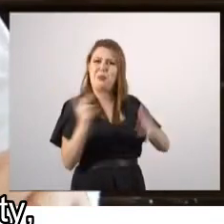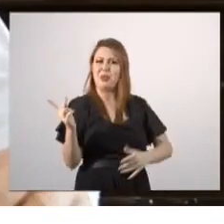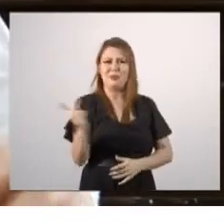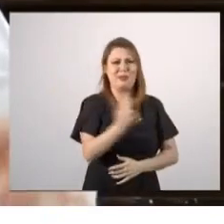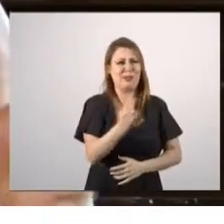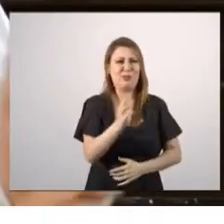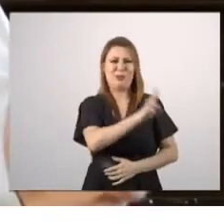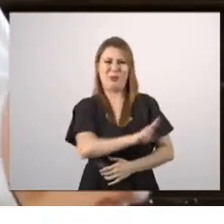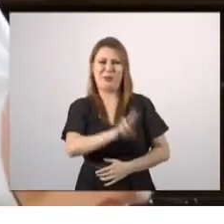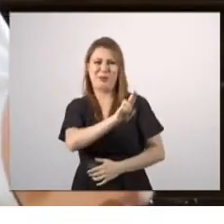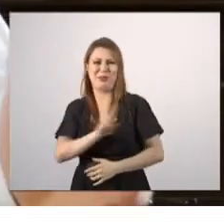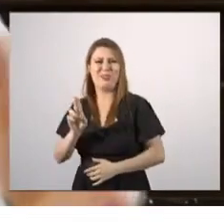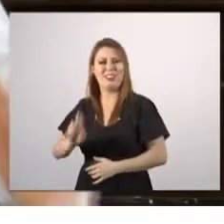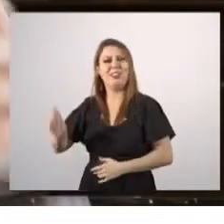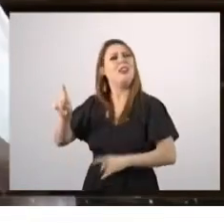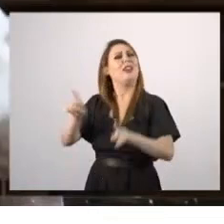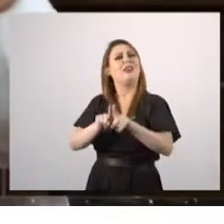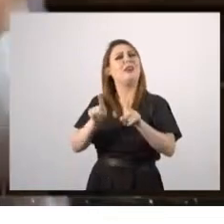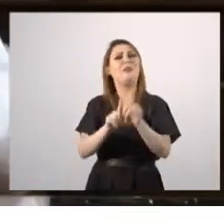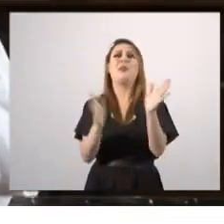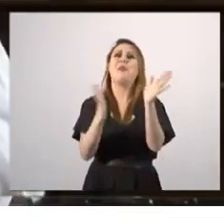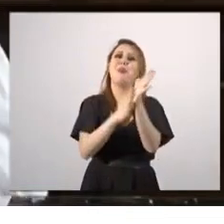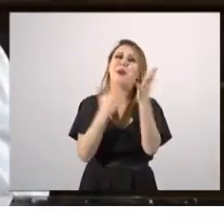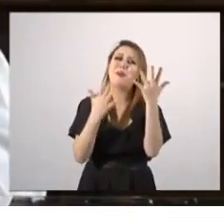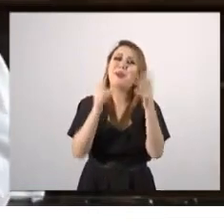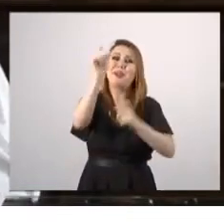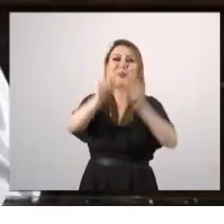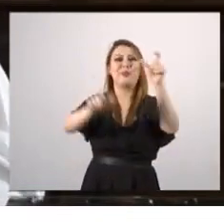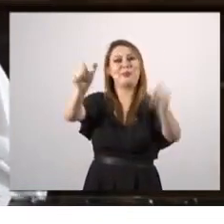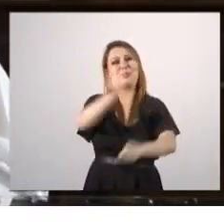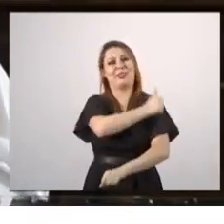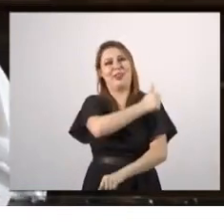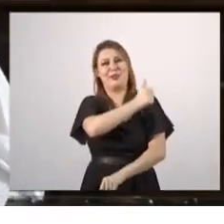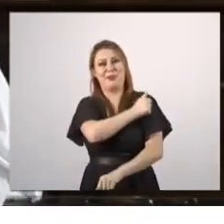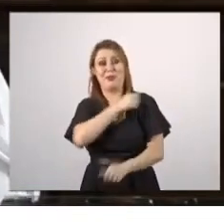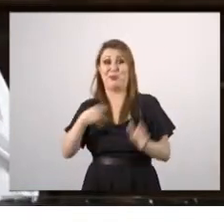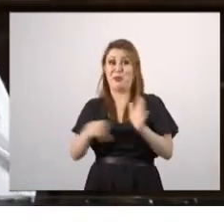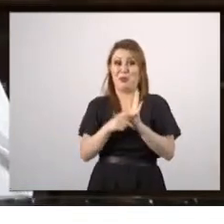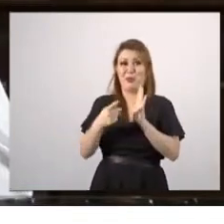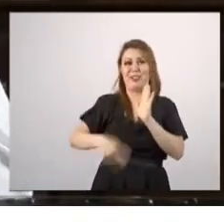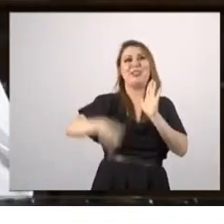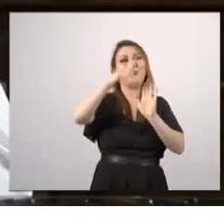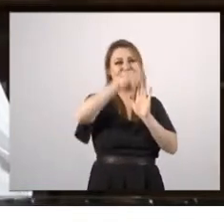Norte-Americana e com os estudantes que fazem parte deste programa.